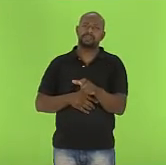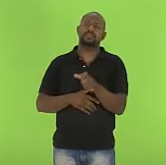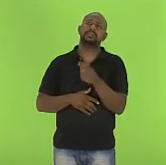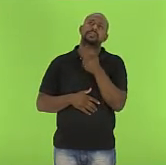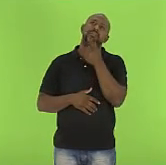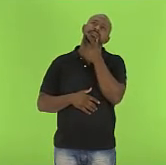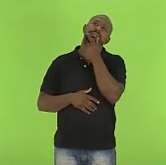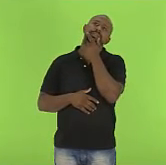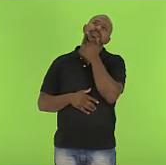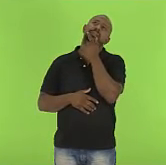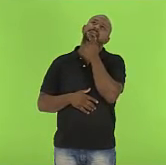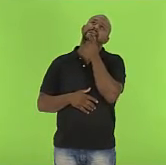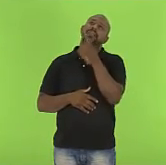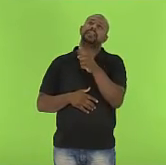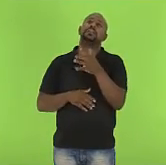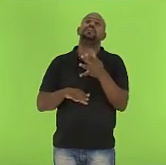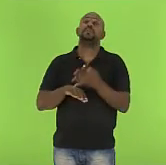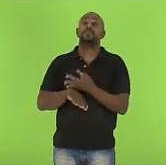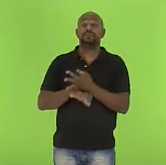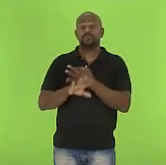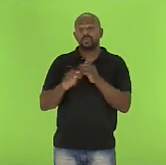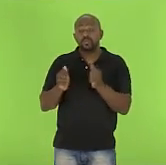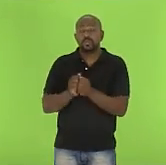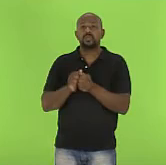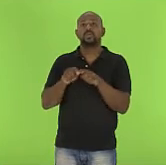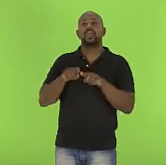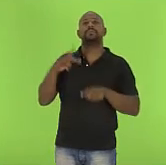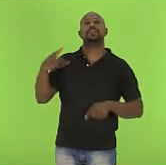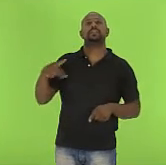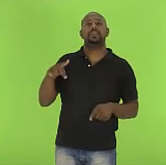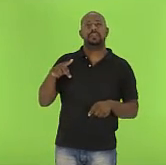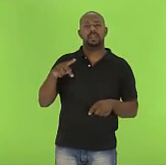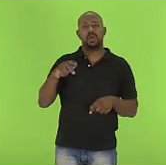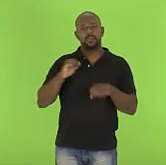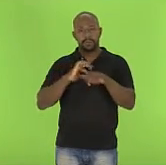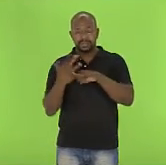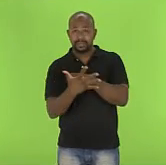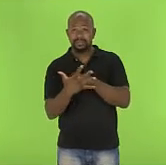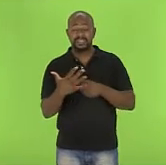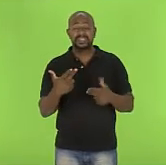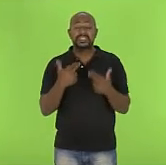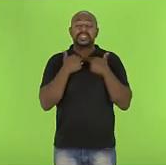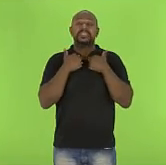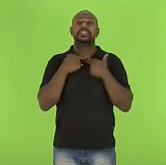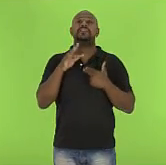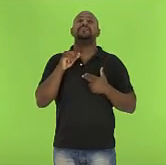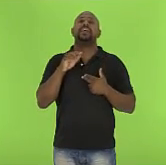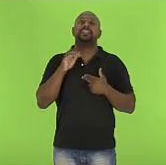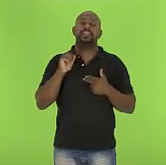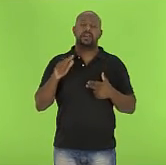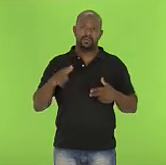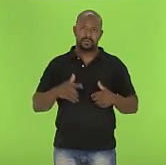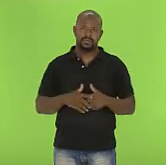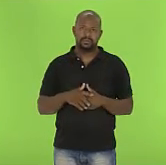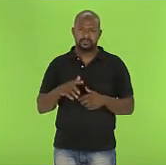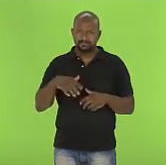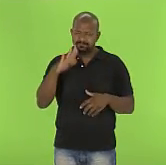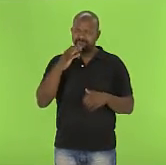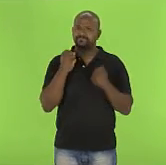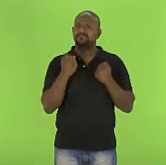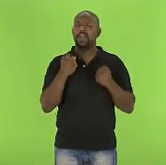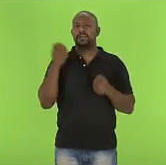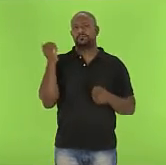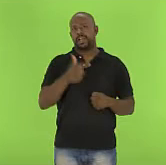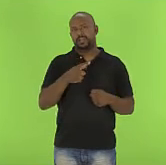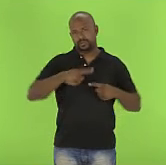rapaz que sobrevive junto com a irmã dele a uma pandemia fatal. Uma pandemia muito